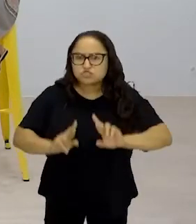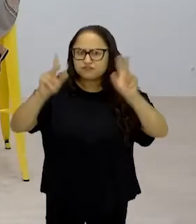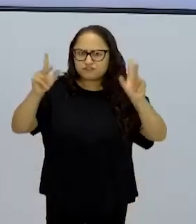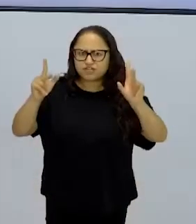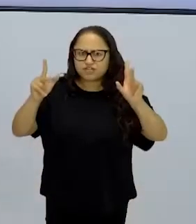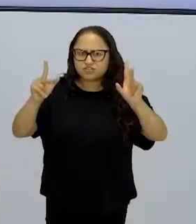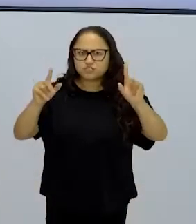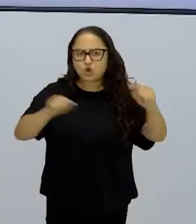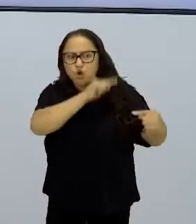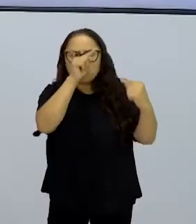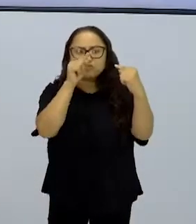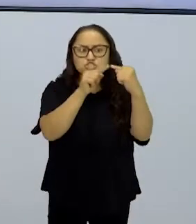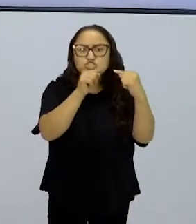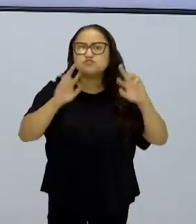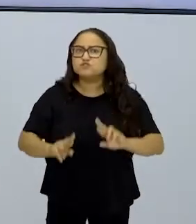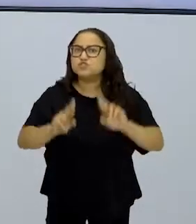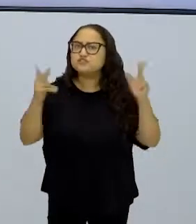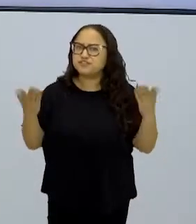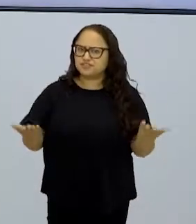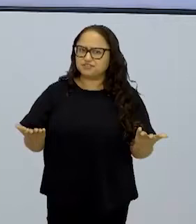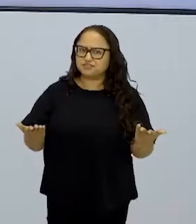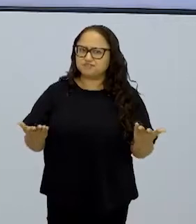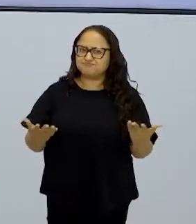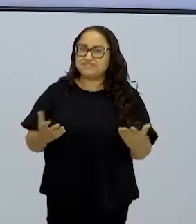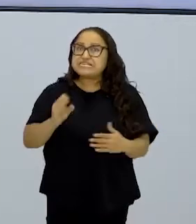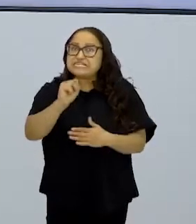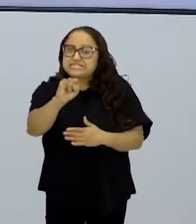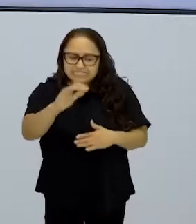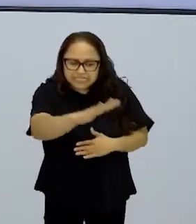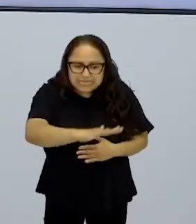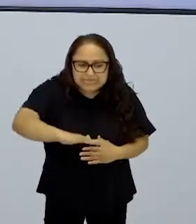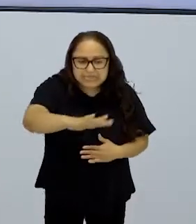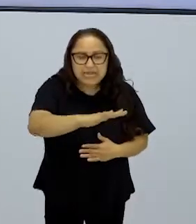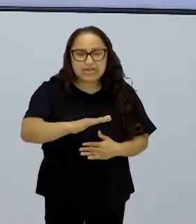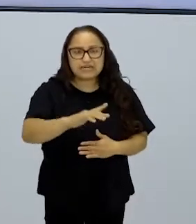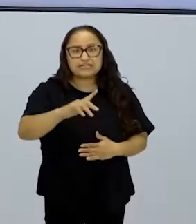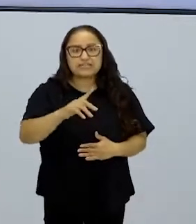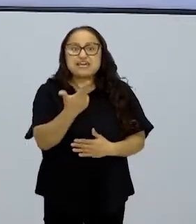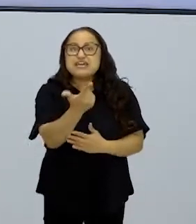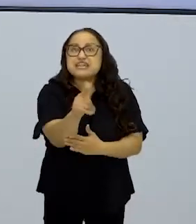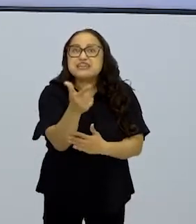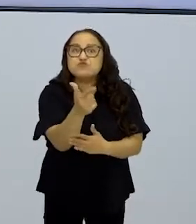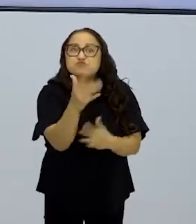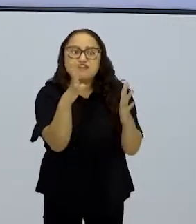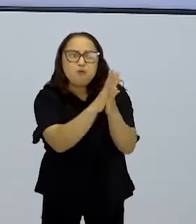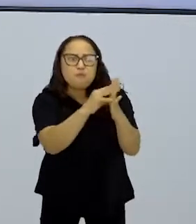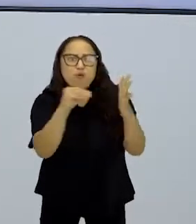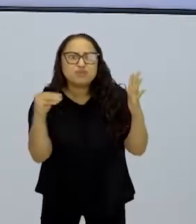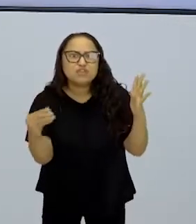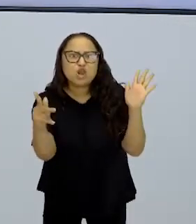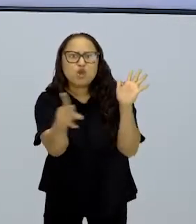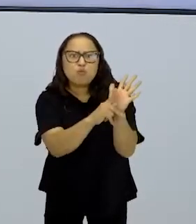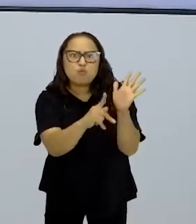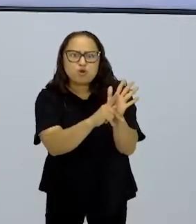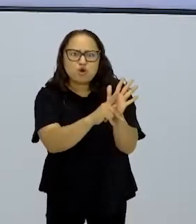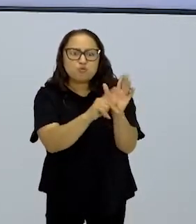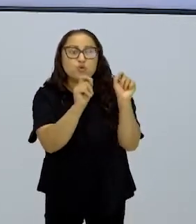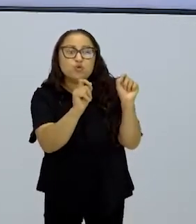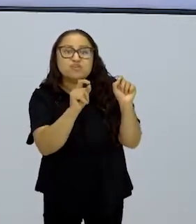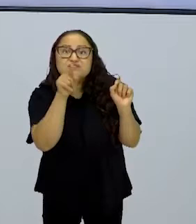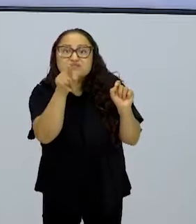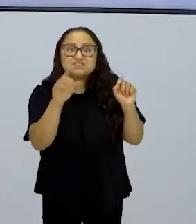diferentes, de maneiras diferentes. Então, se dentro de uma mesma área não existe uma fórmula, né, para o que vai acontecer com